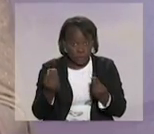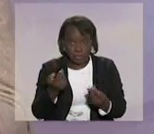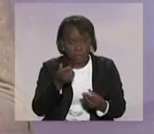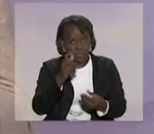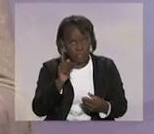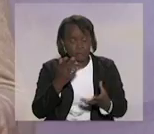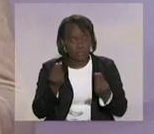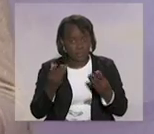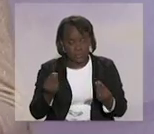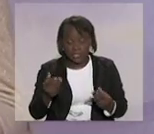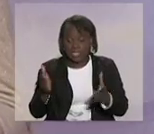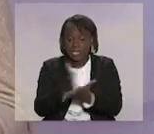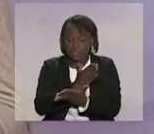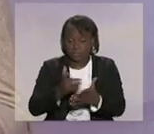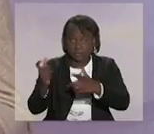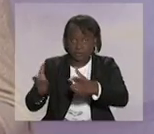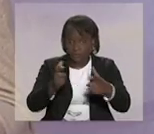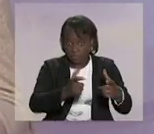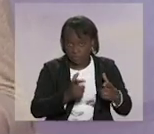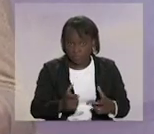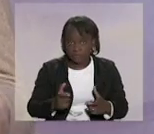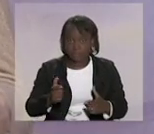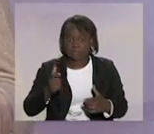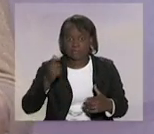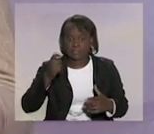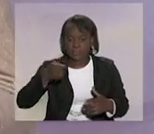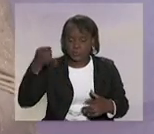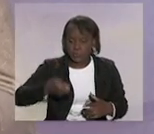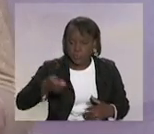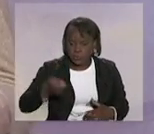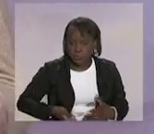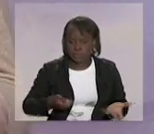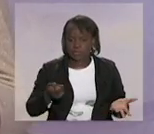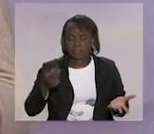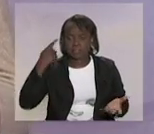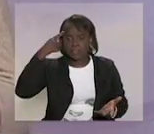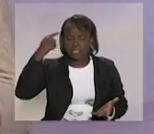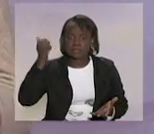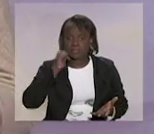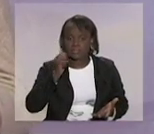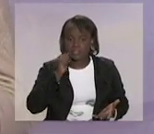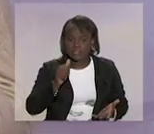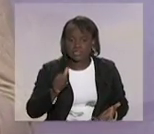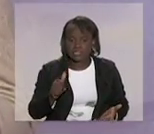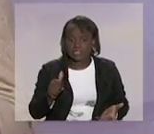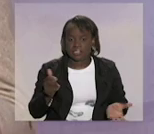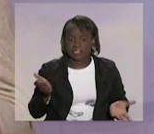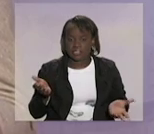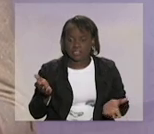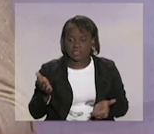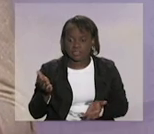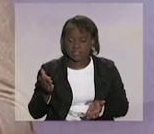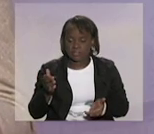vê que em certos locais, né, o conservadorismo e essa ideia da mulher como